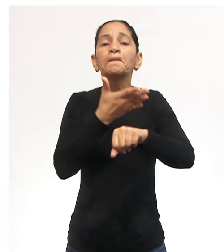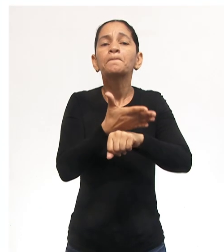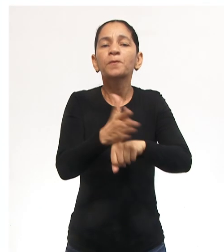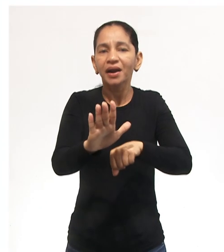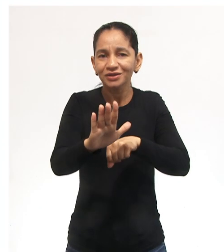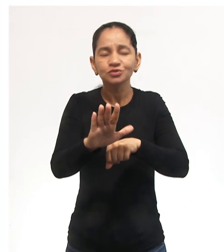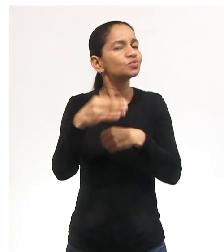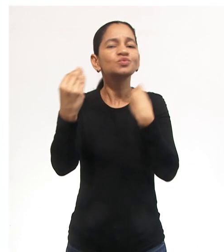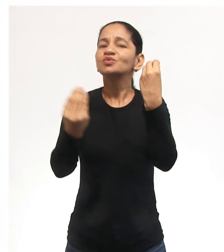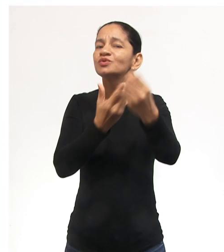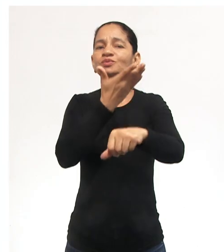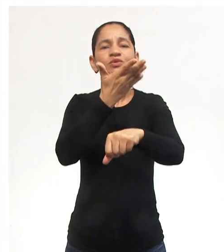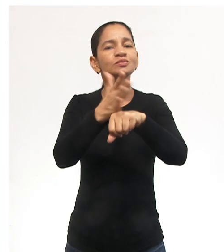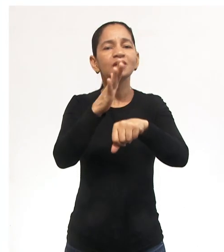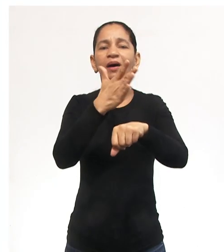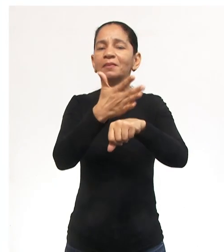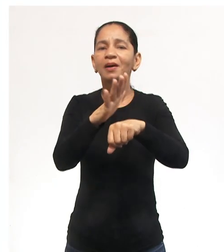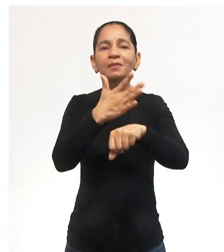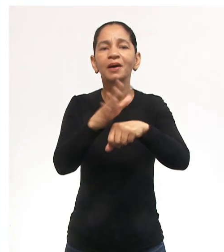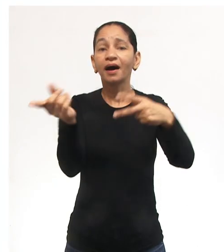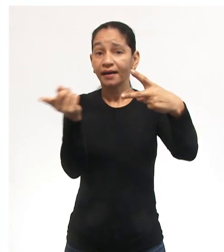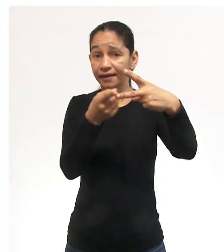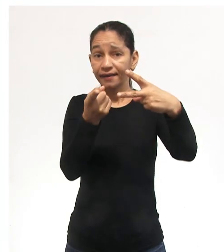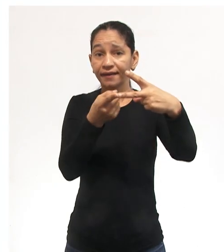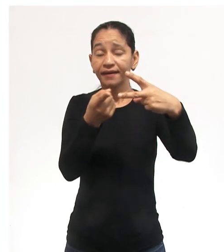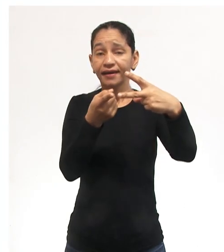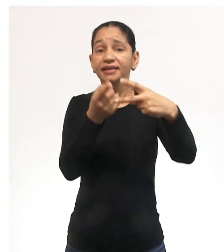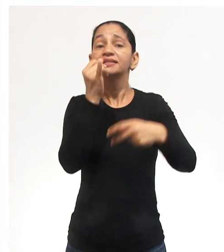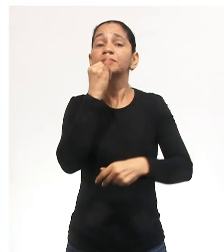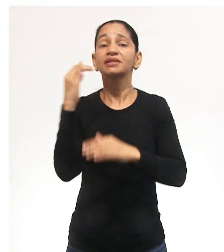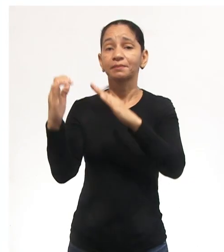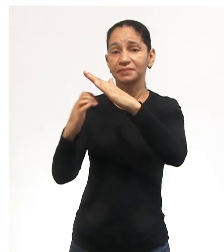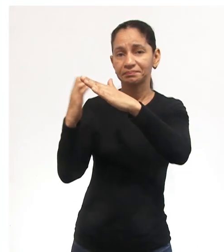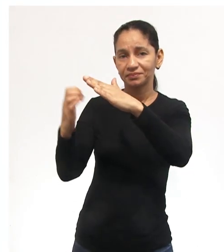de comércio eletrônico de empresa,